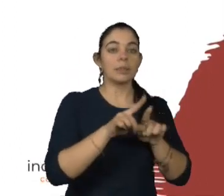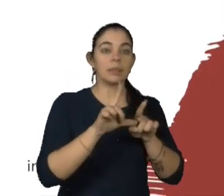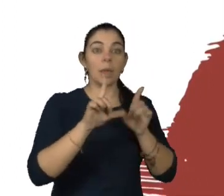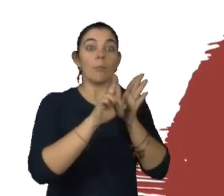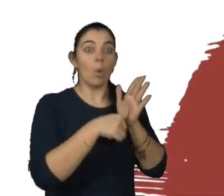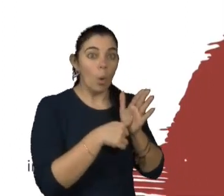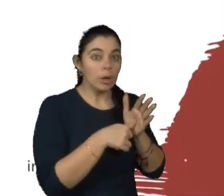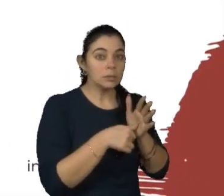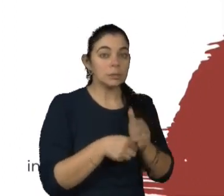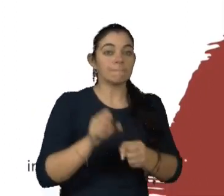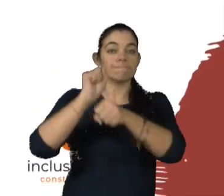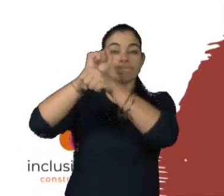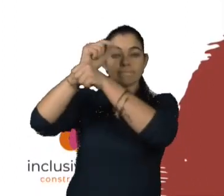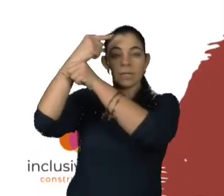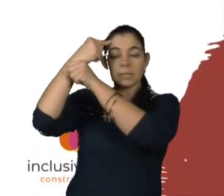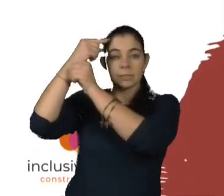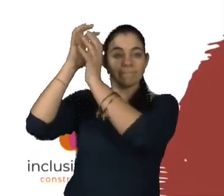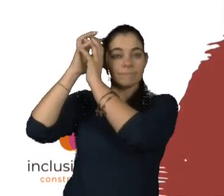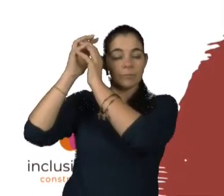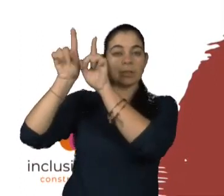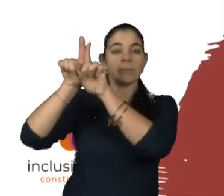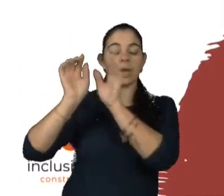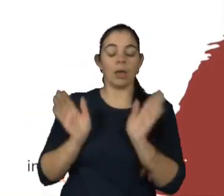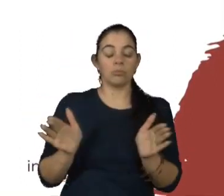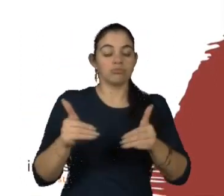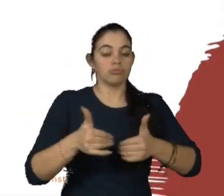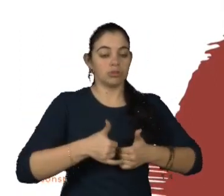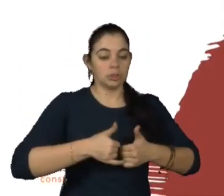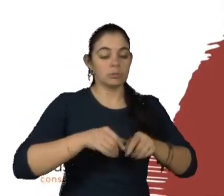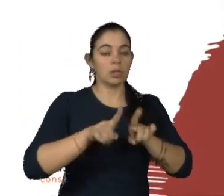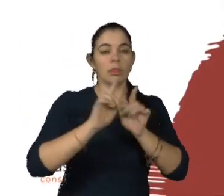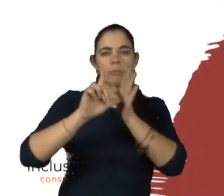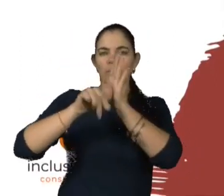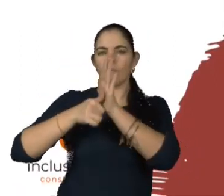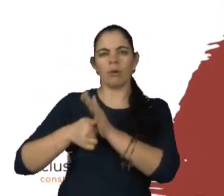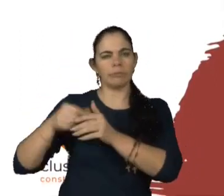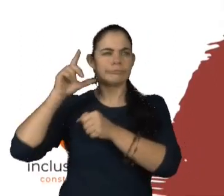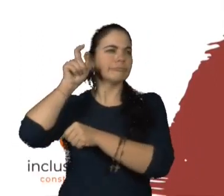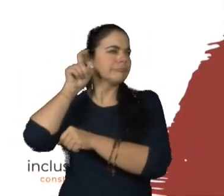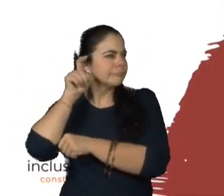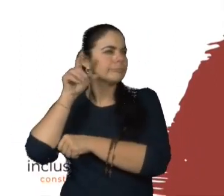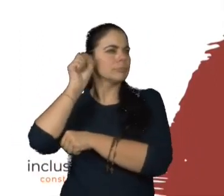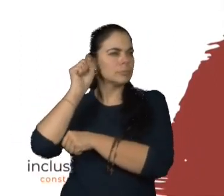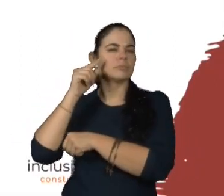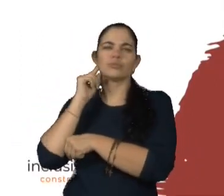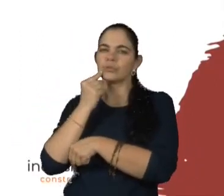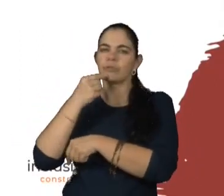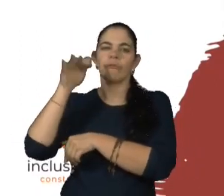com 12%, autismo, com 8%, e outras deficiências, auditiva, visual,